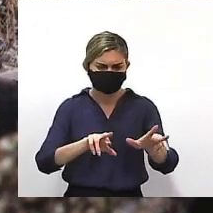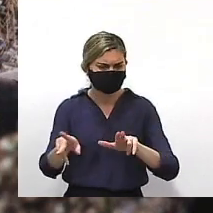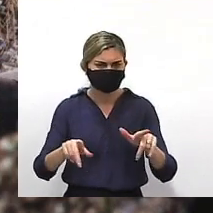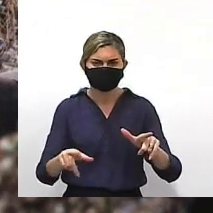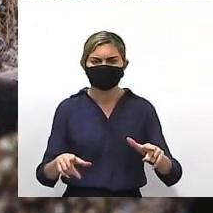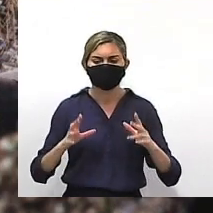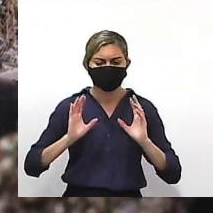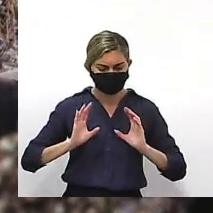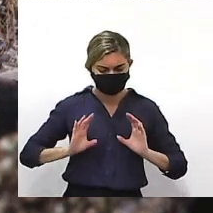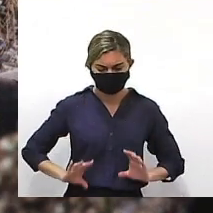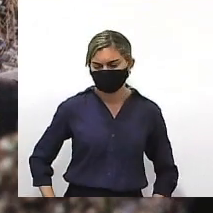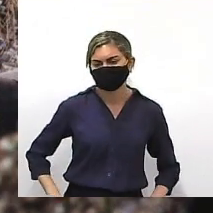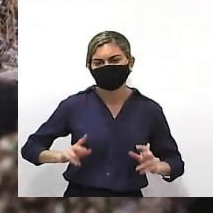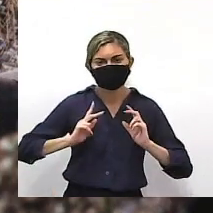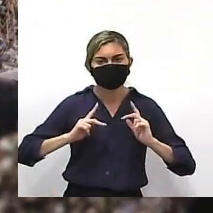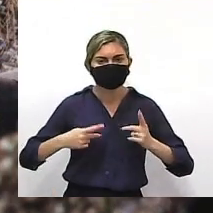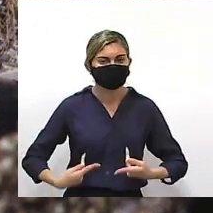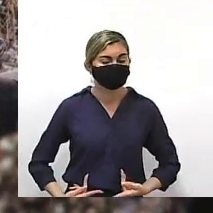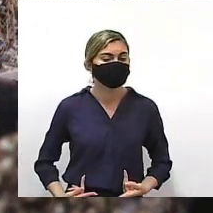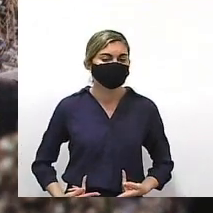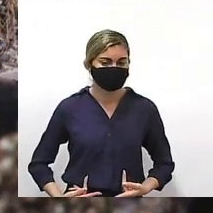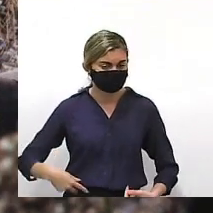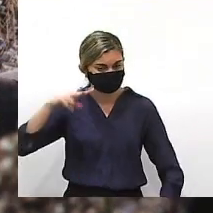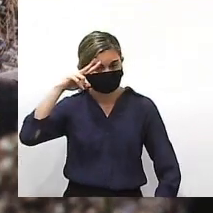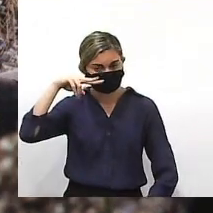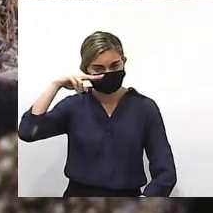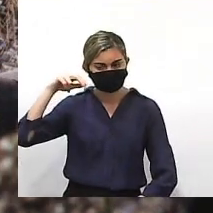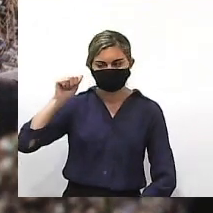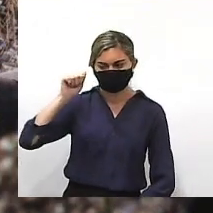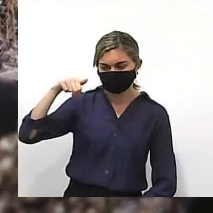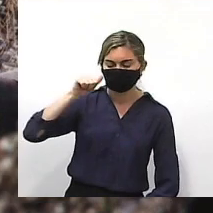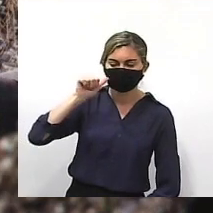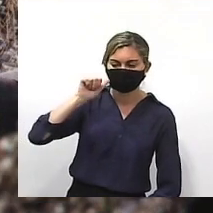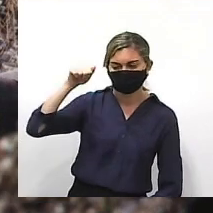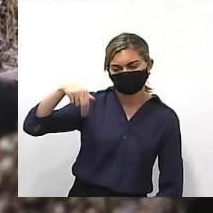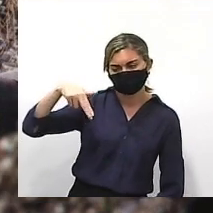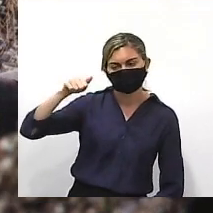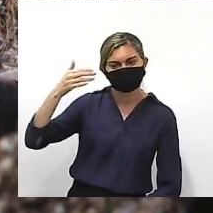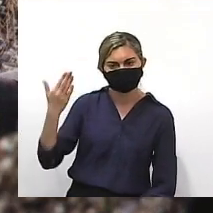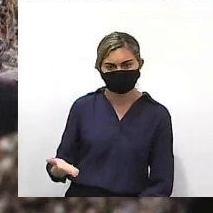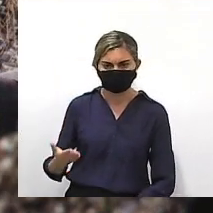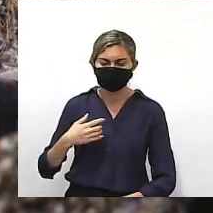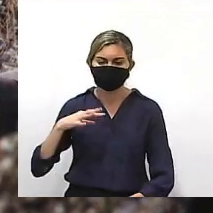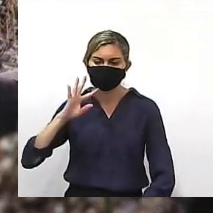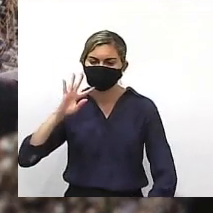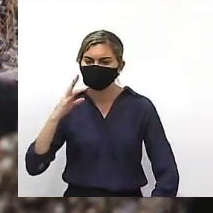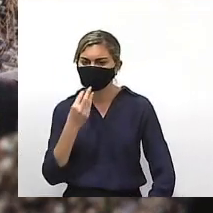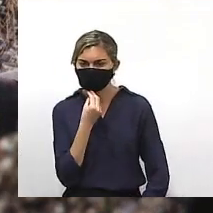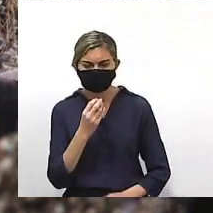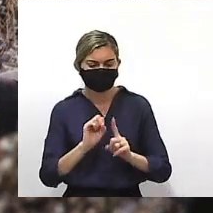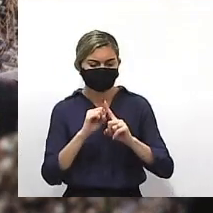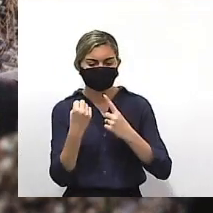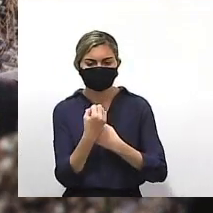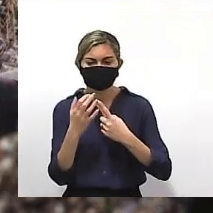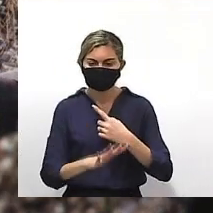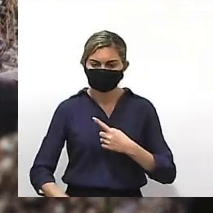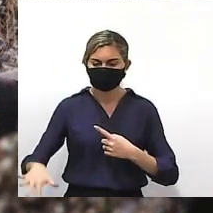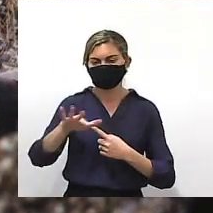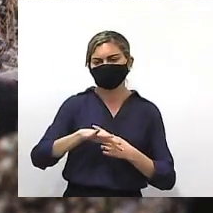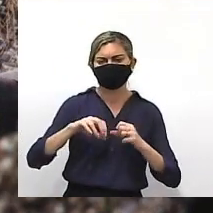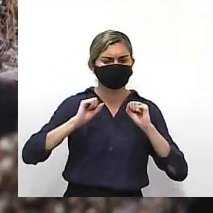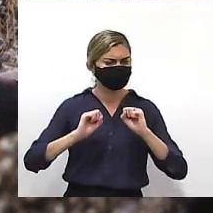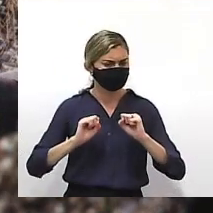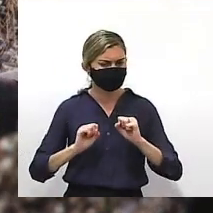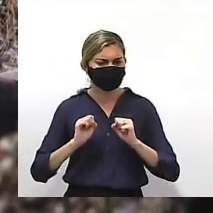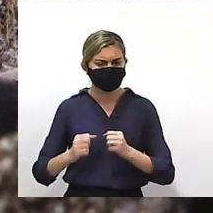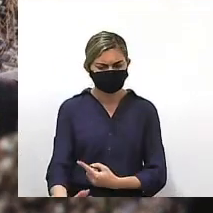do comportamento humano, a história de Ana nos conduz a um conhecimento sociológico que pode